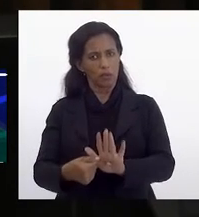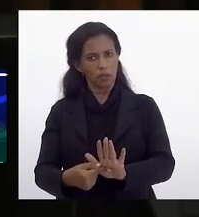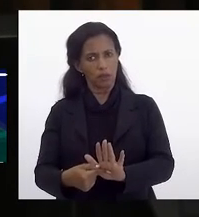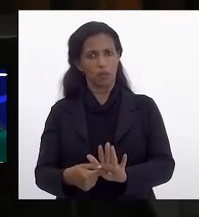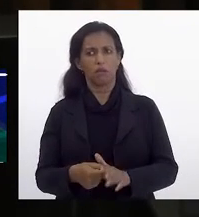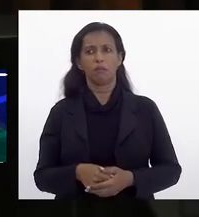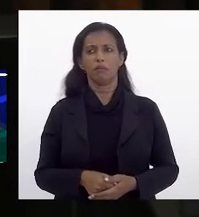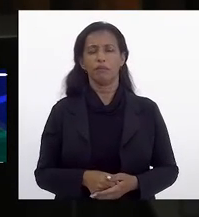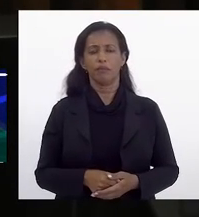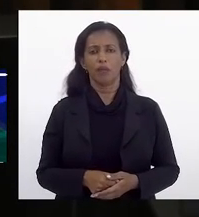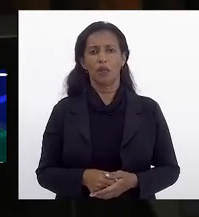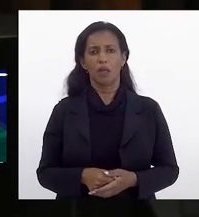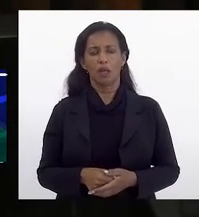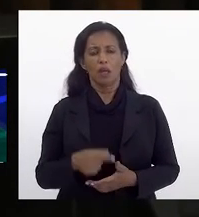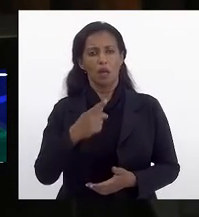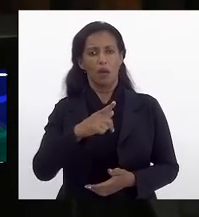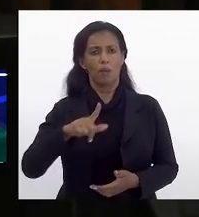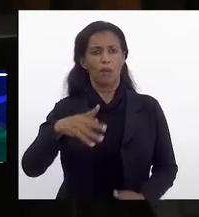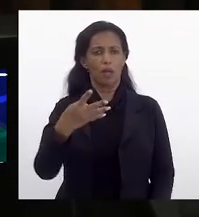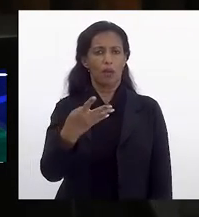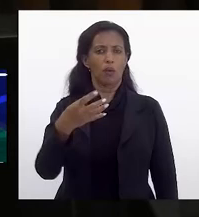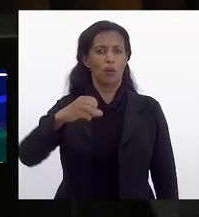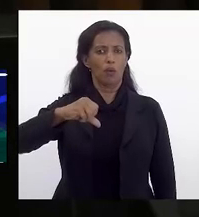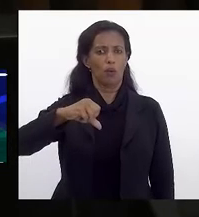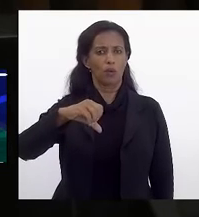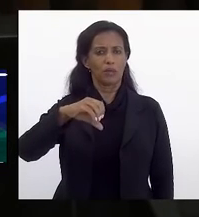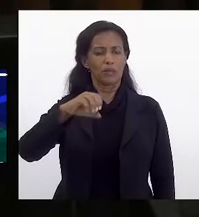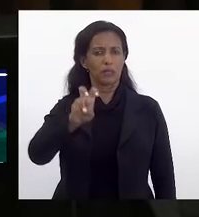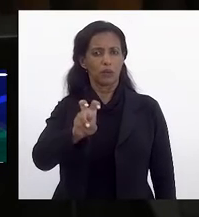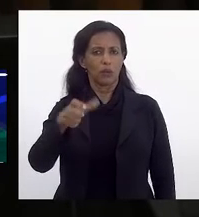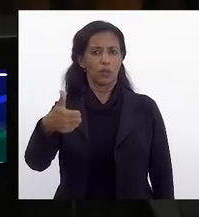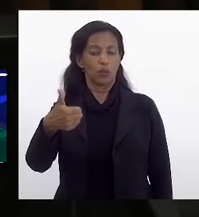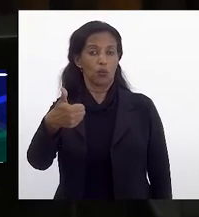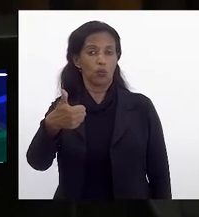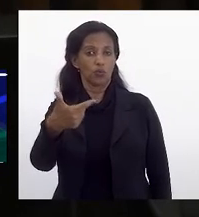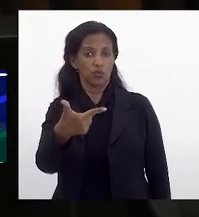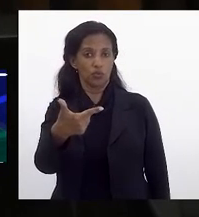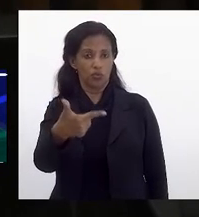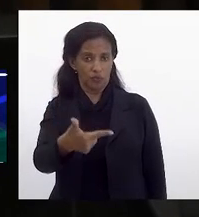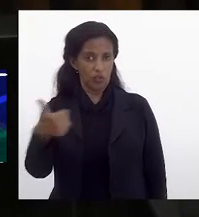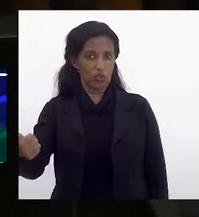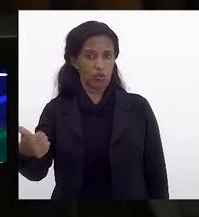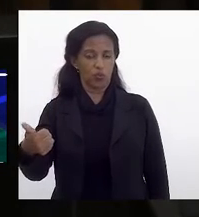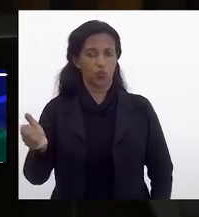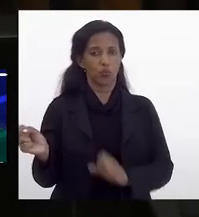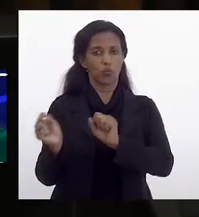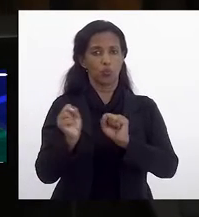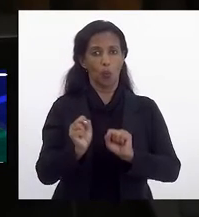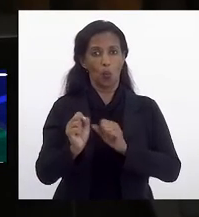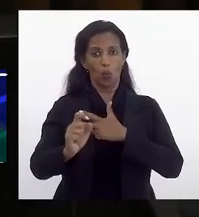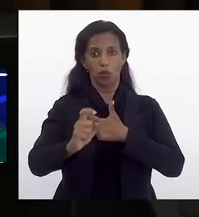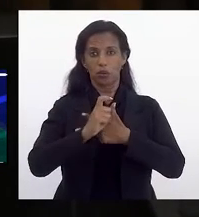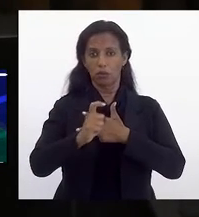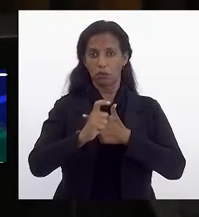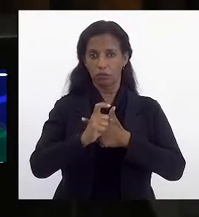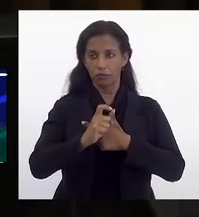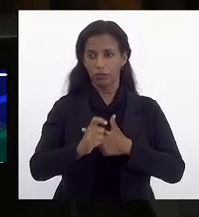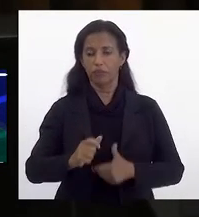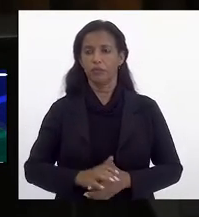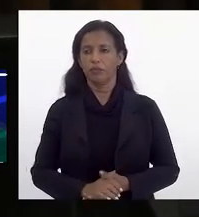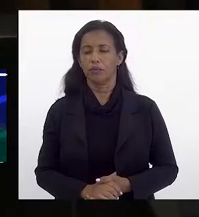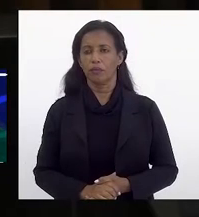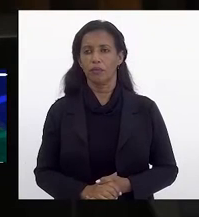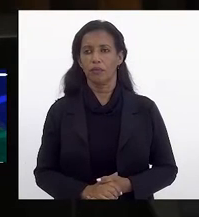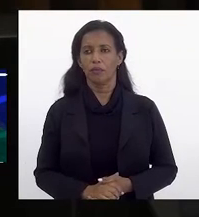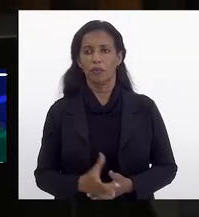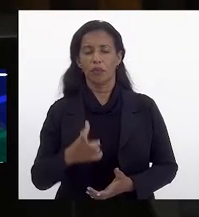apresentadas ao projeto de lei número 4951 de 21 do Poder Executivo,